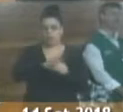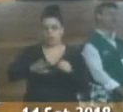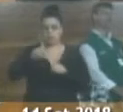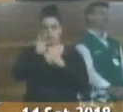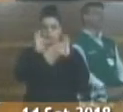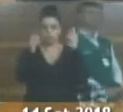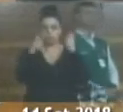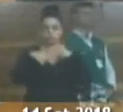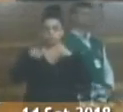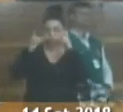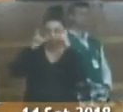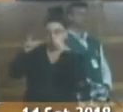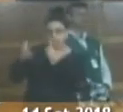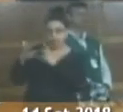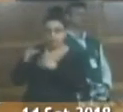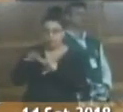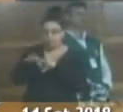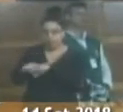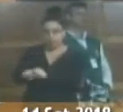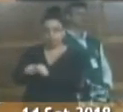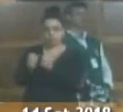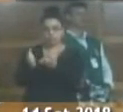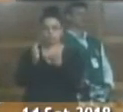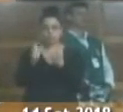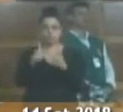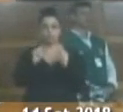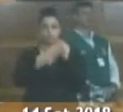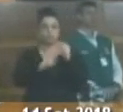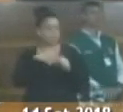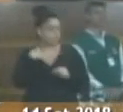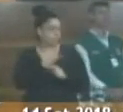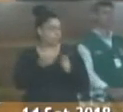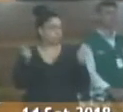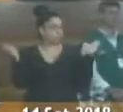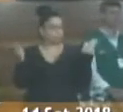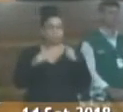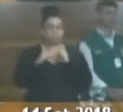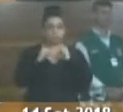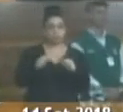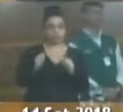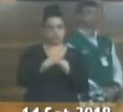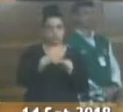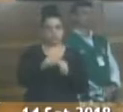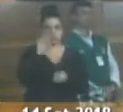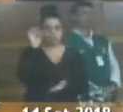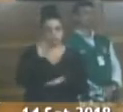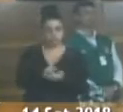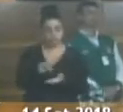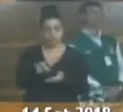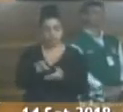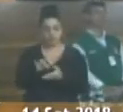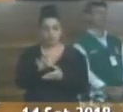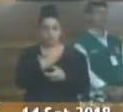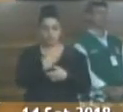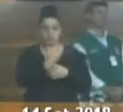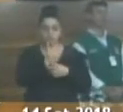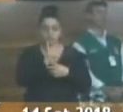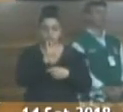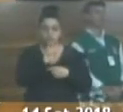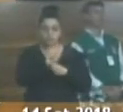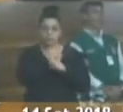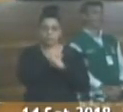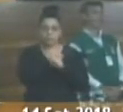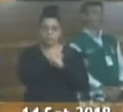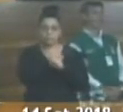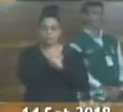cobiçado. O que a gente pode fazer efetivamente para proteger as populações da Ilha Grande? O que pode ser